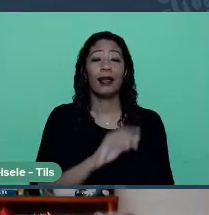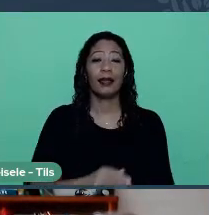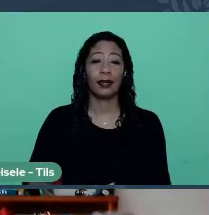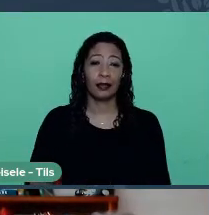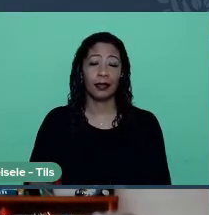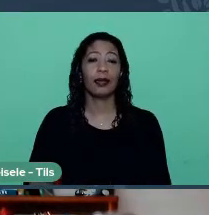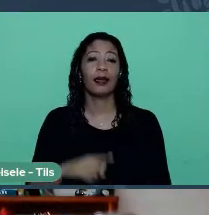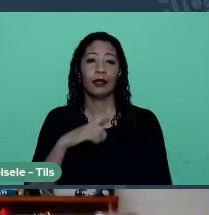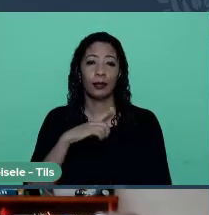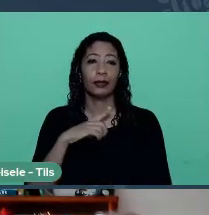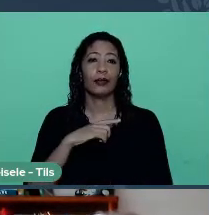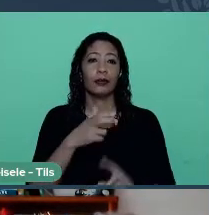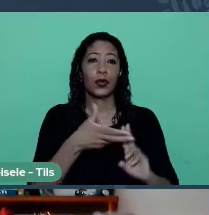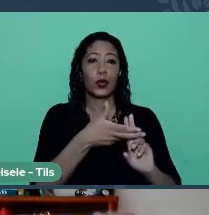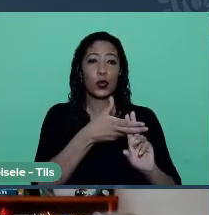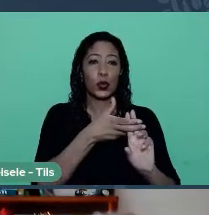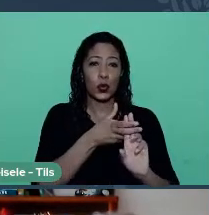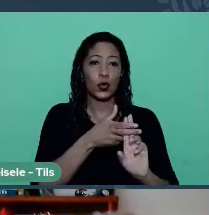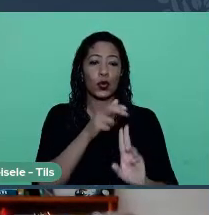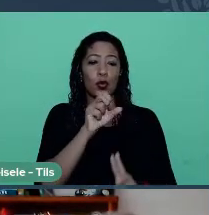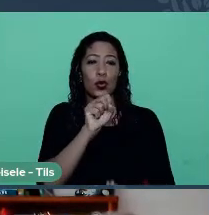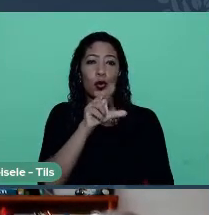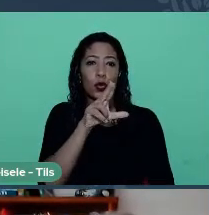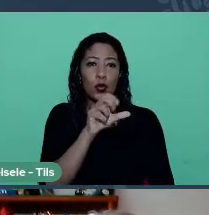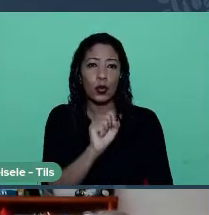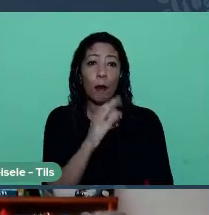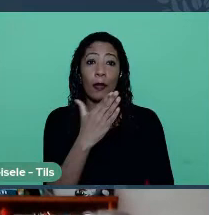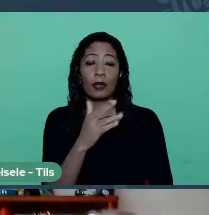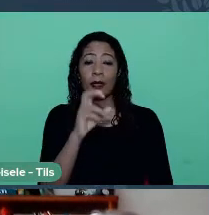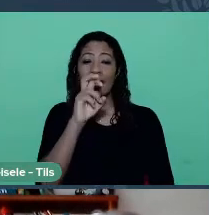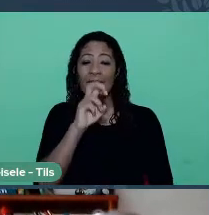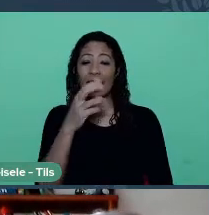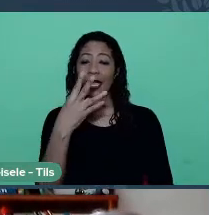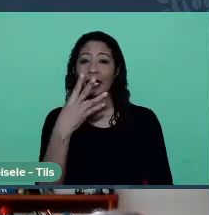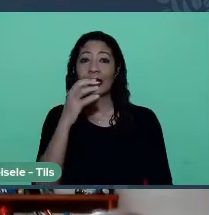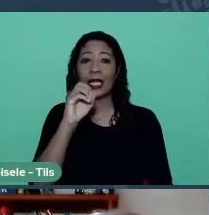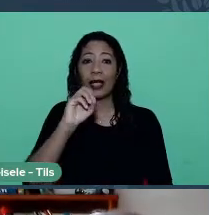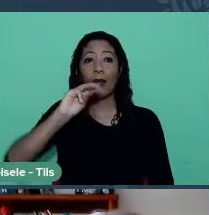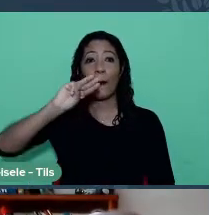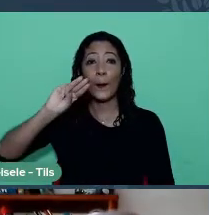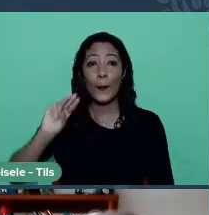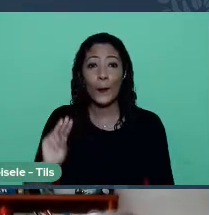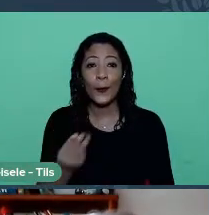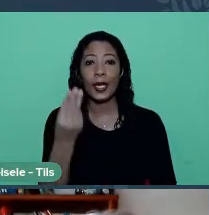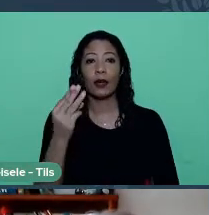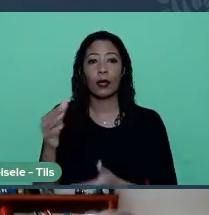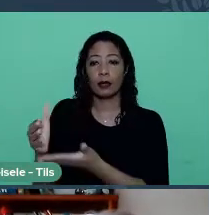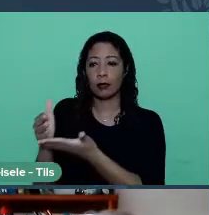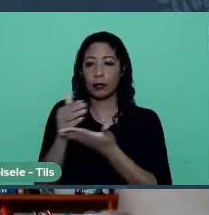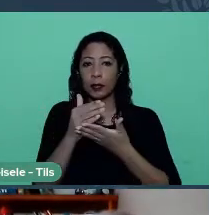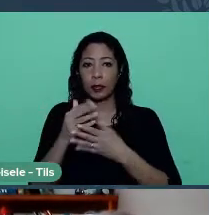estimados para o SUS em torno de 540 milhões, quando esse dado foi coletado em